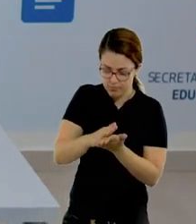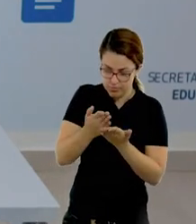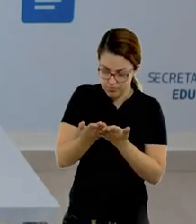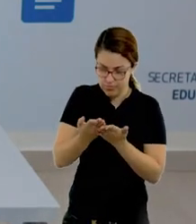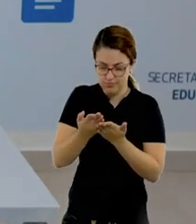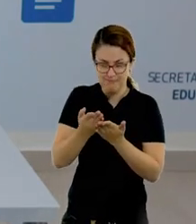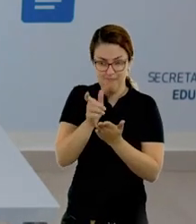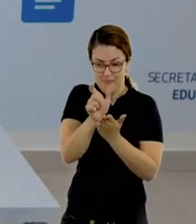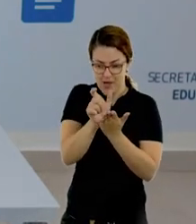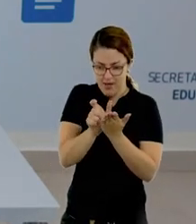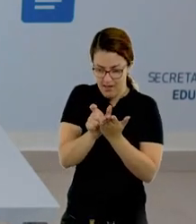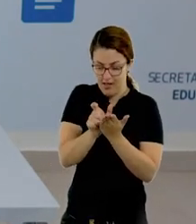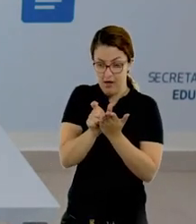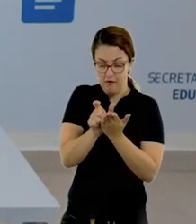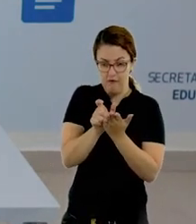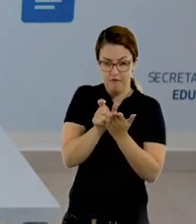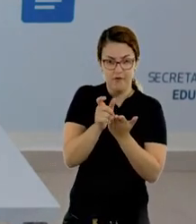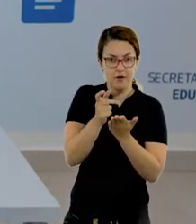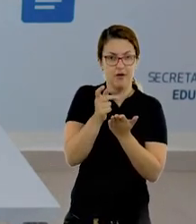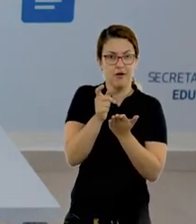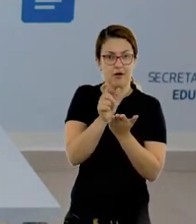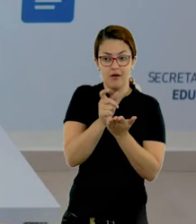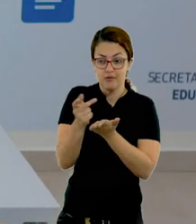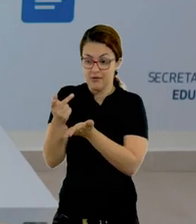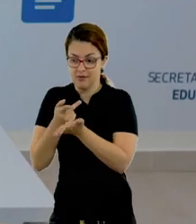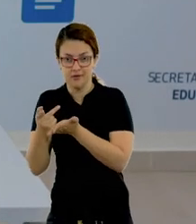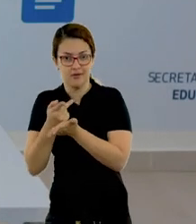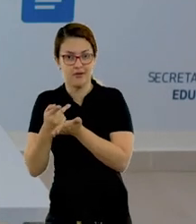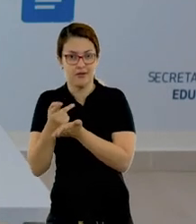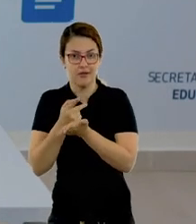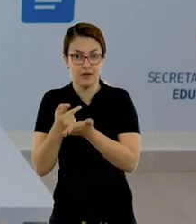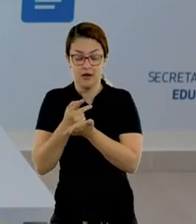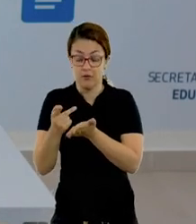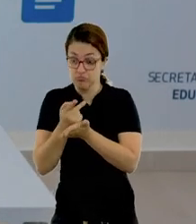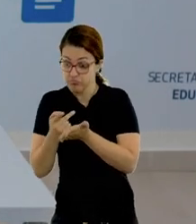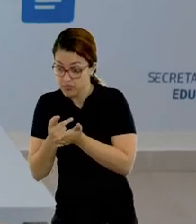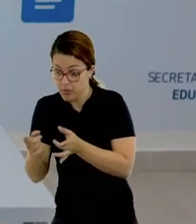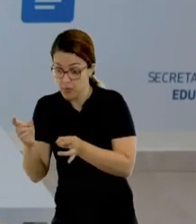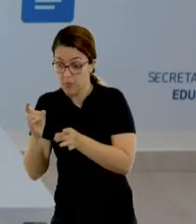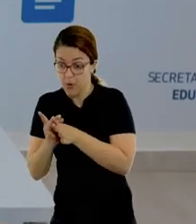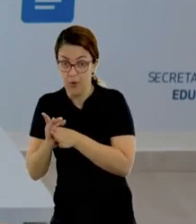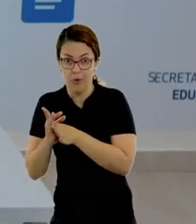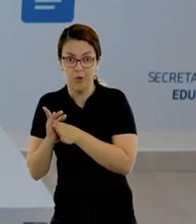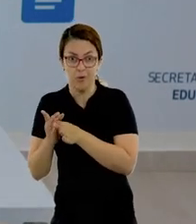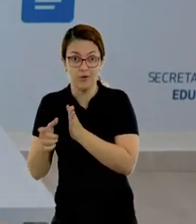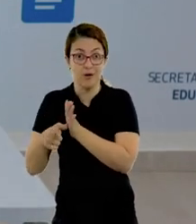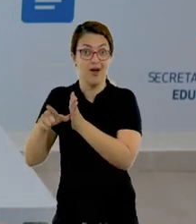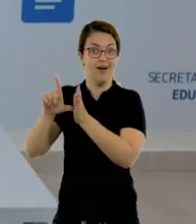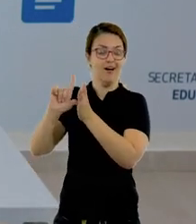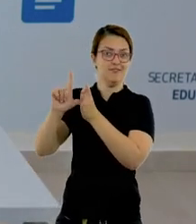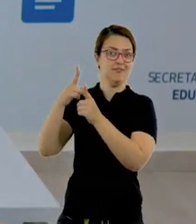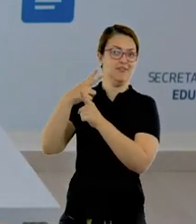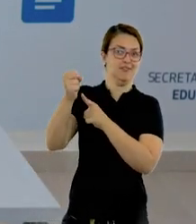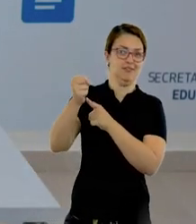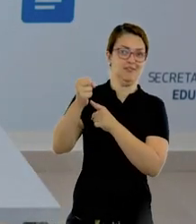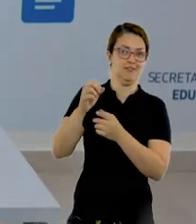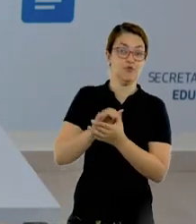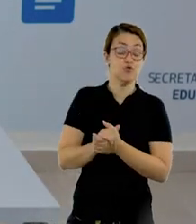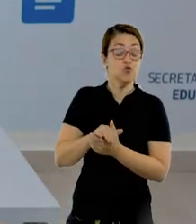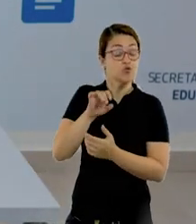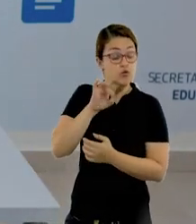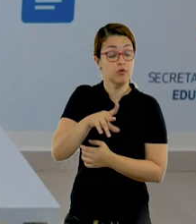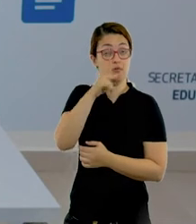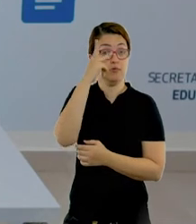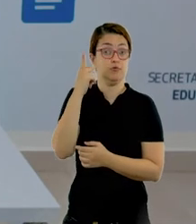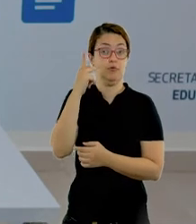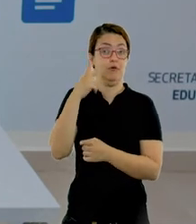palavras. Termina o jogo quem desenhar primeiro ou termina antes do tempo. Mas, lembre-se, só vai